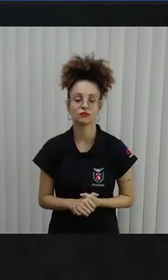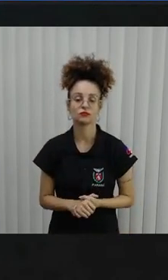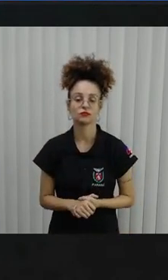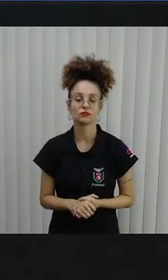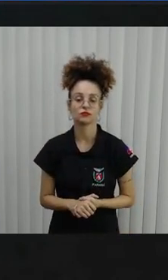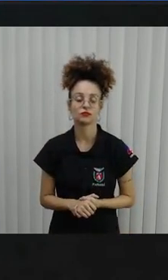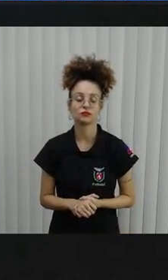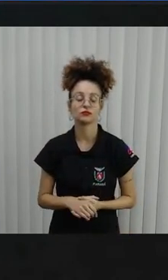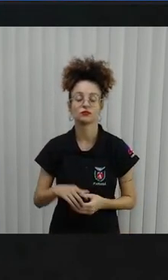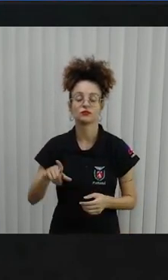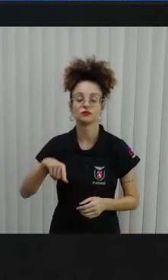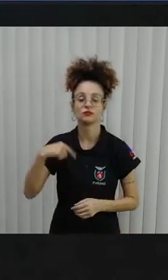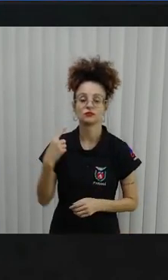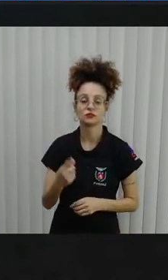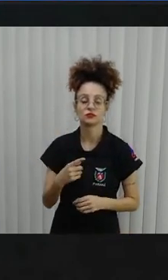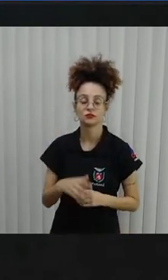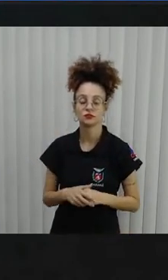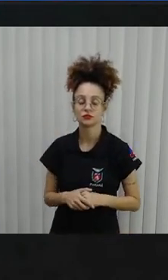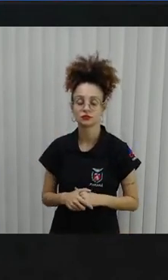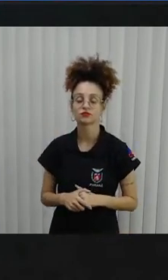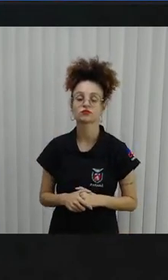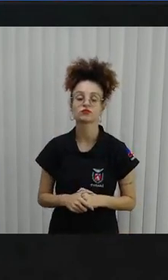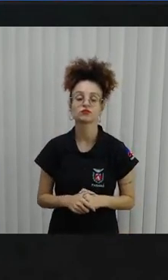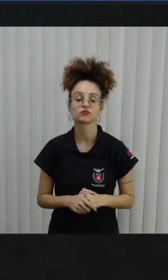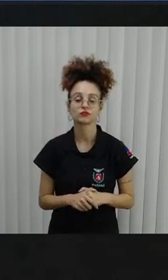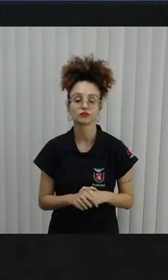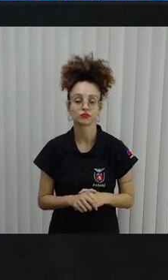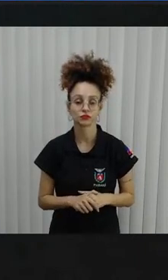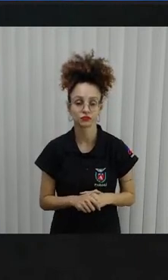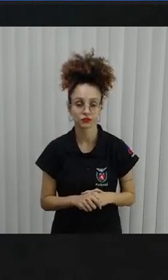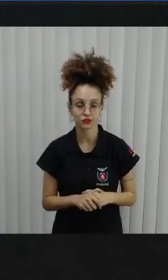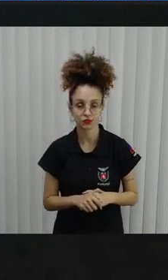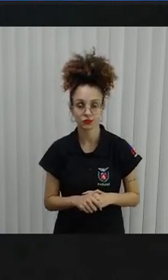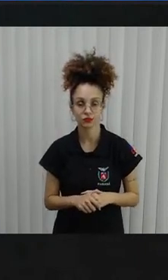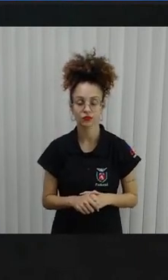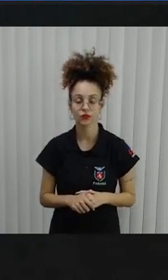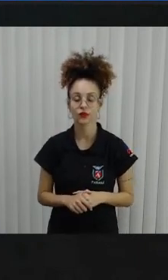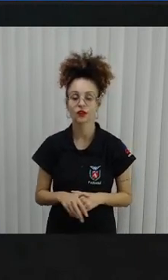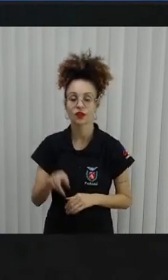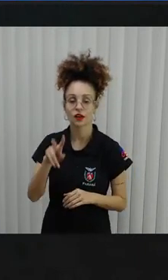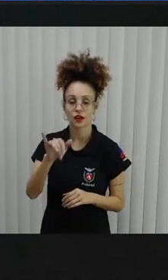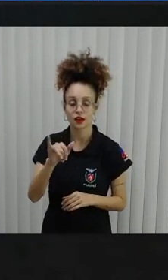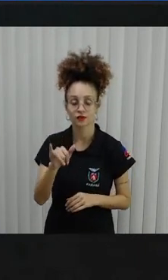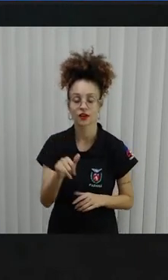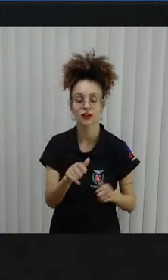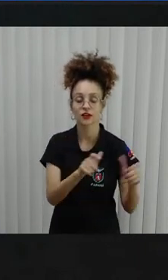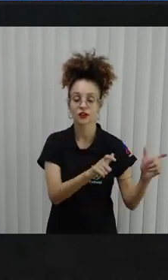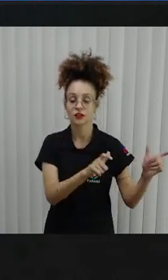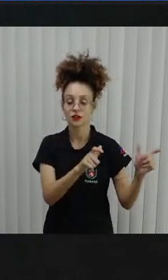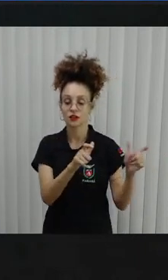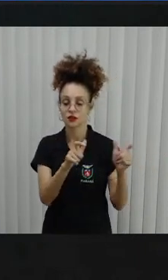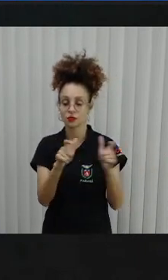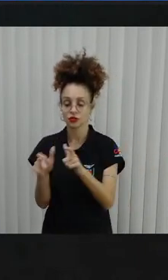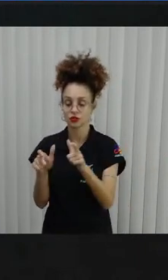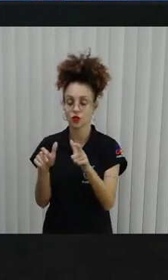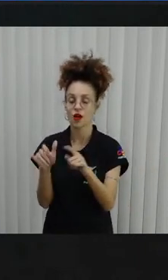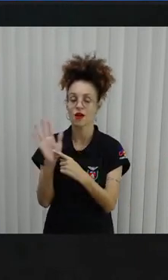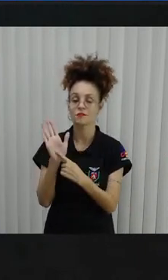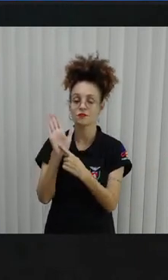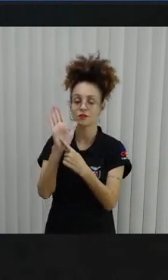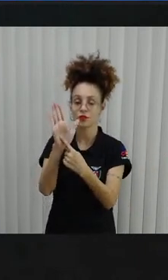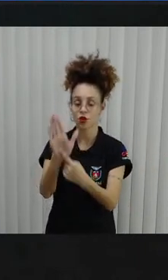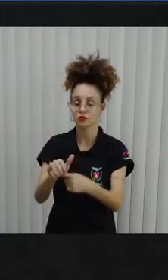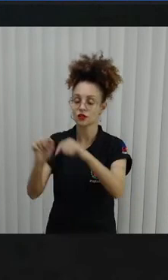aí ele vai a nuvem, né? A nuvem. Isso, a nuvem, amor. Aí ele vai para essa posição, aí eu mostro, aí